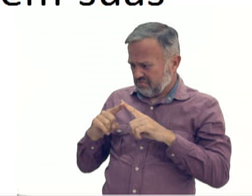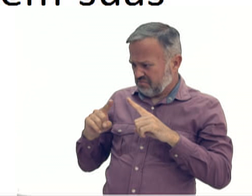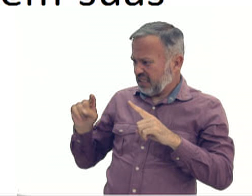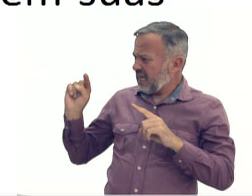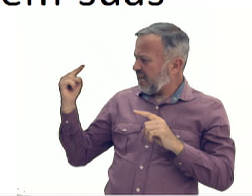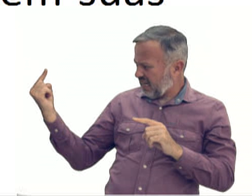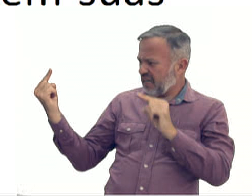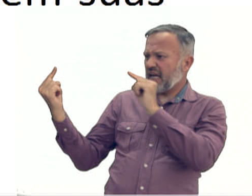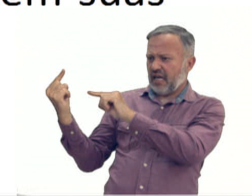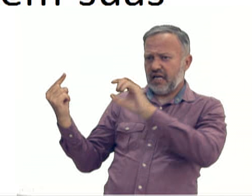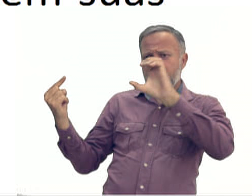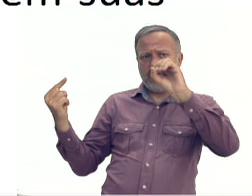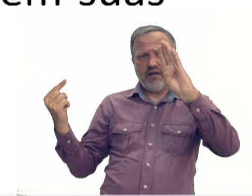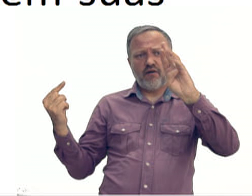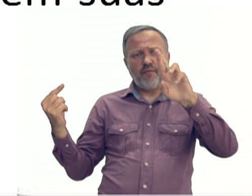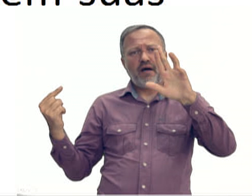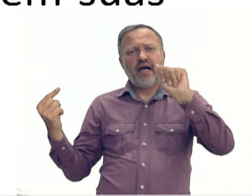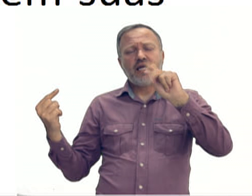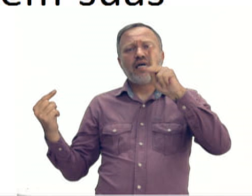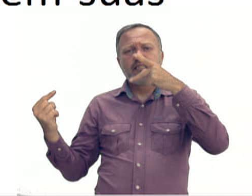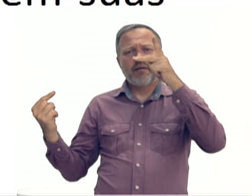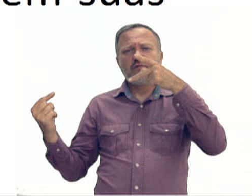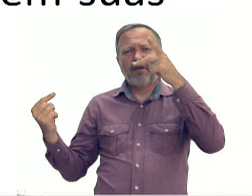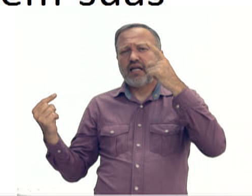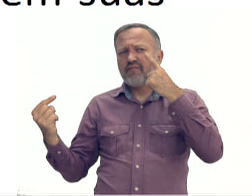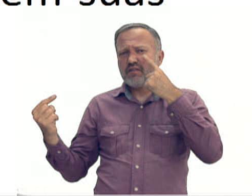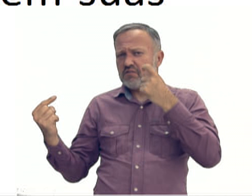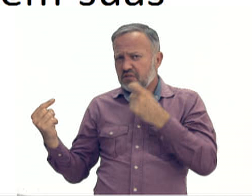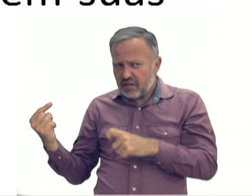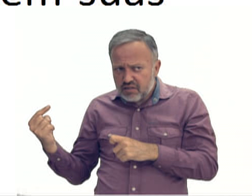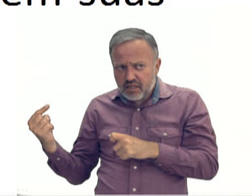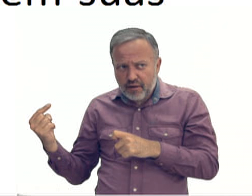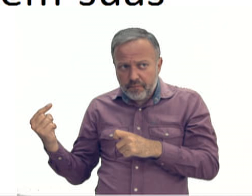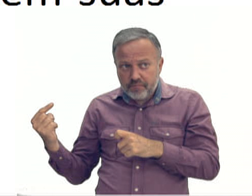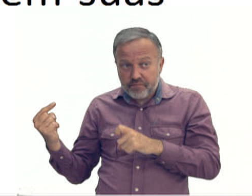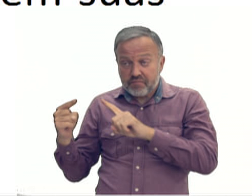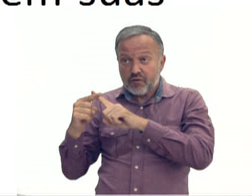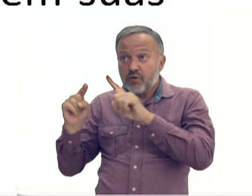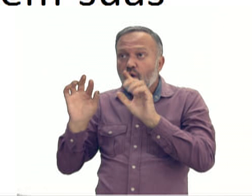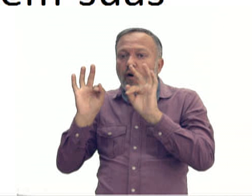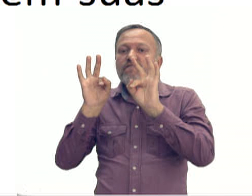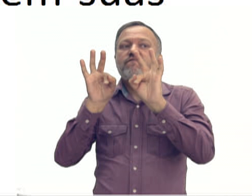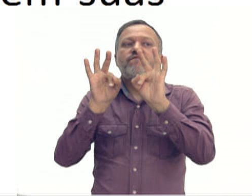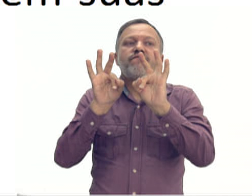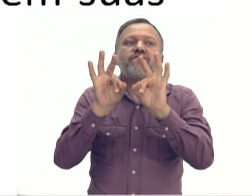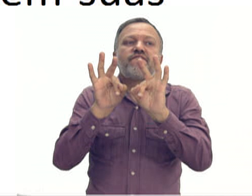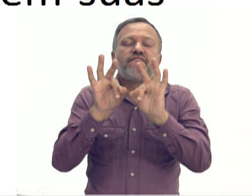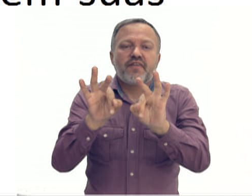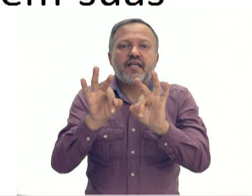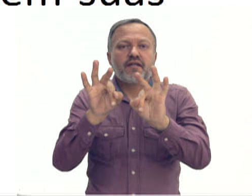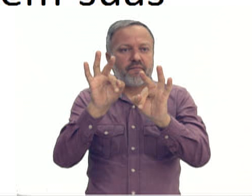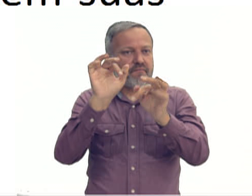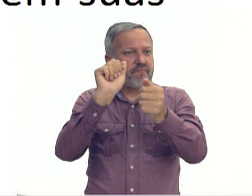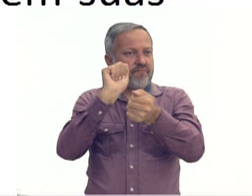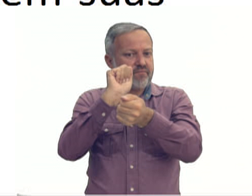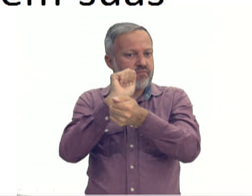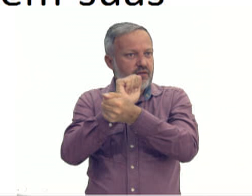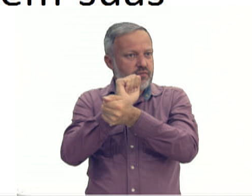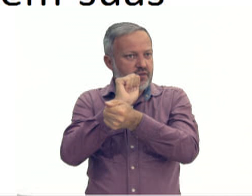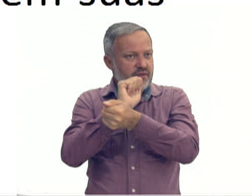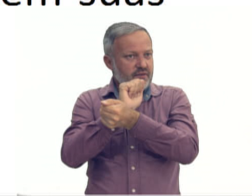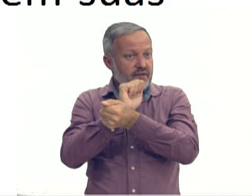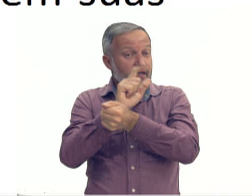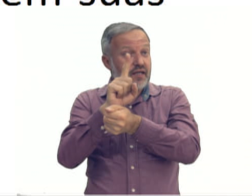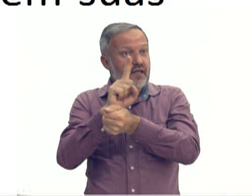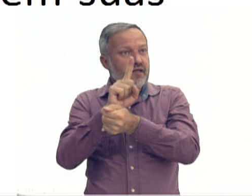Quando a reunião chegou ao fim, antes de deixarem o Orum, Ifá deu a cada um dos príncipes